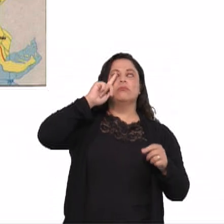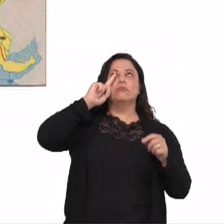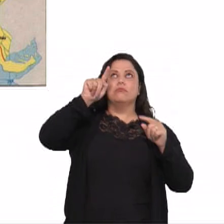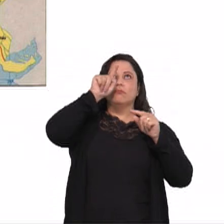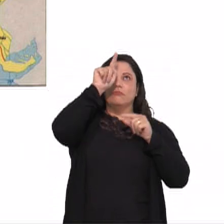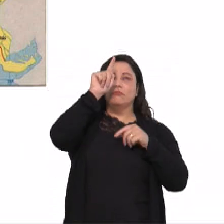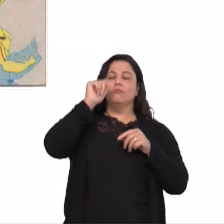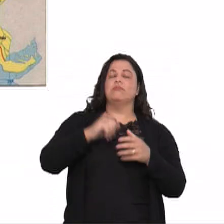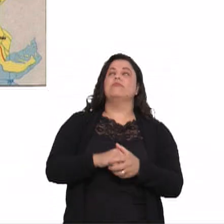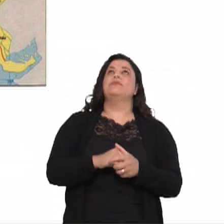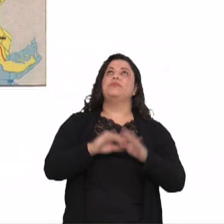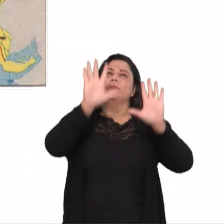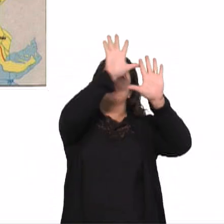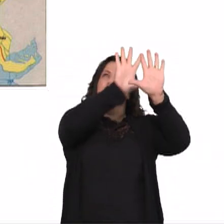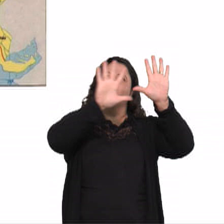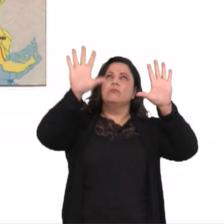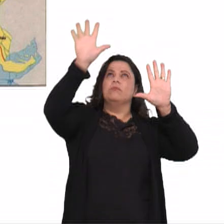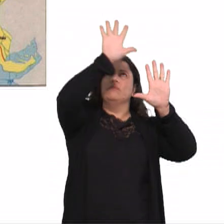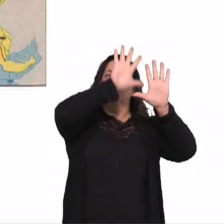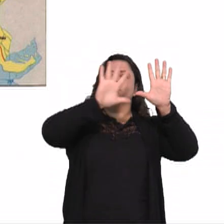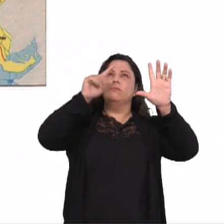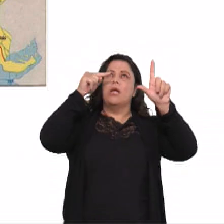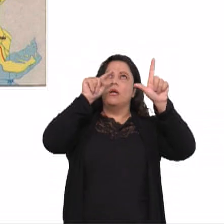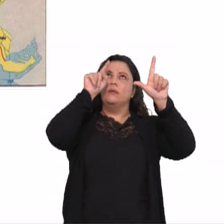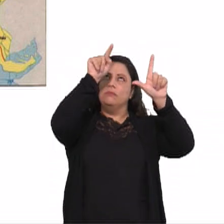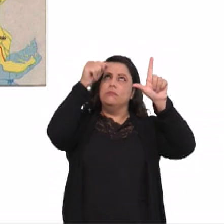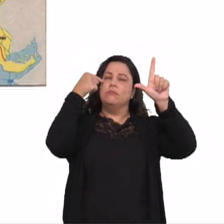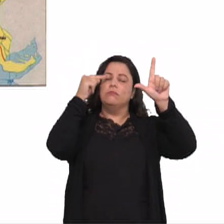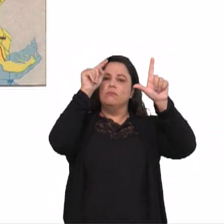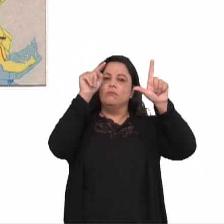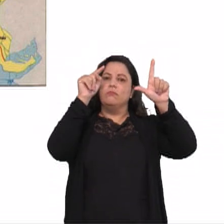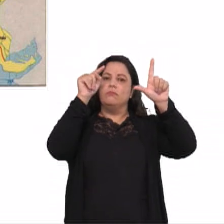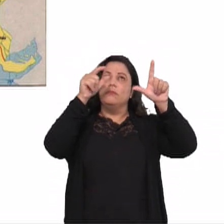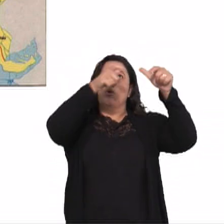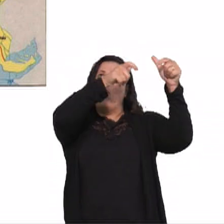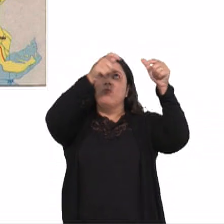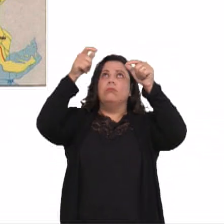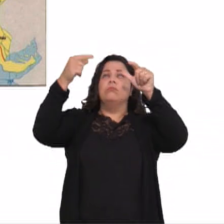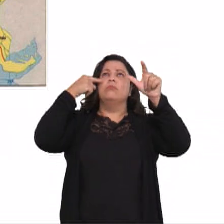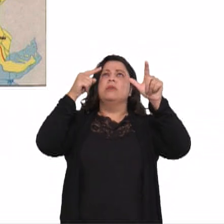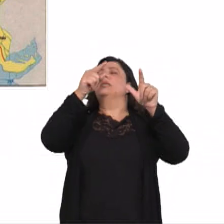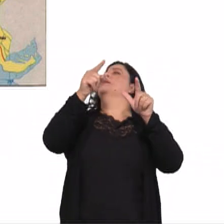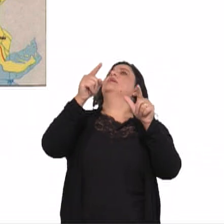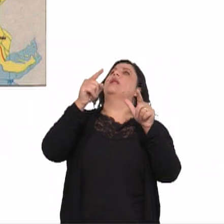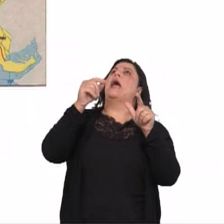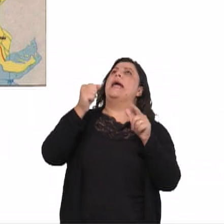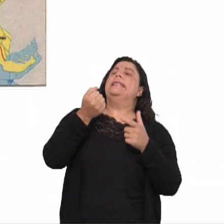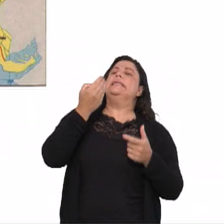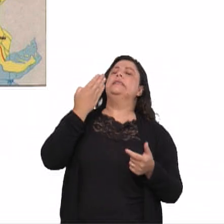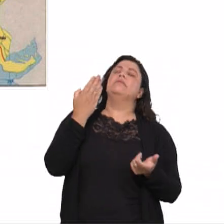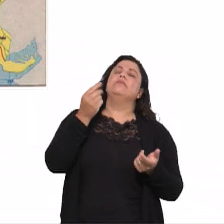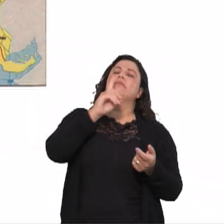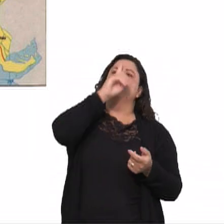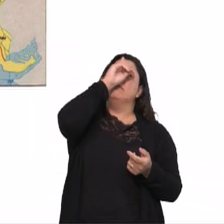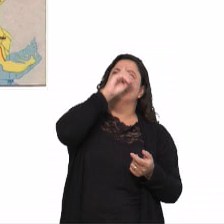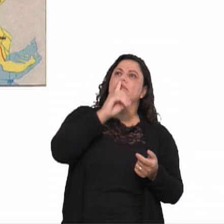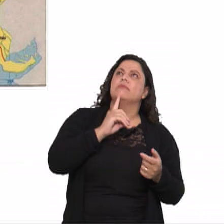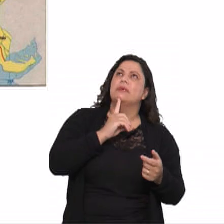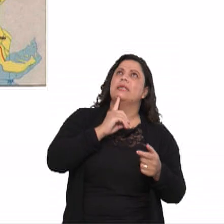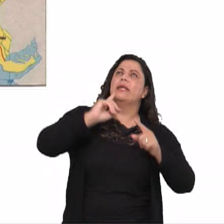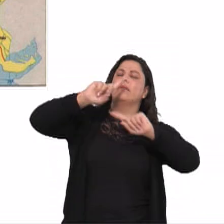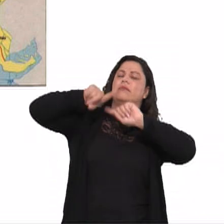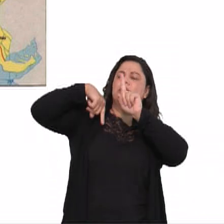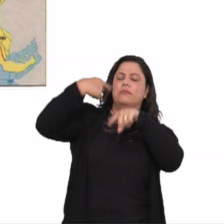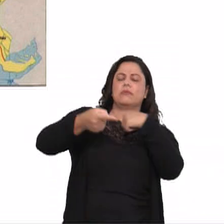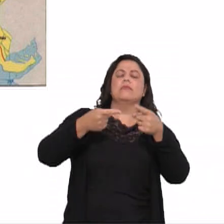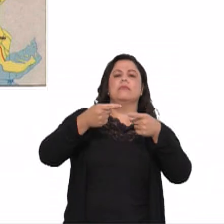Né, considerando toda a região ali, né? Essa região que está em amarelo, mais tarde vai se tornar aí